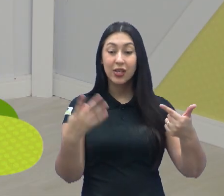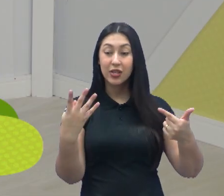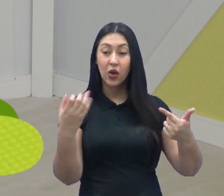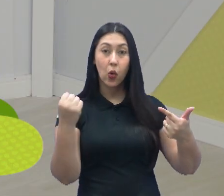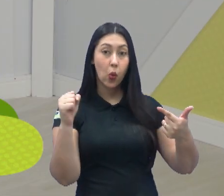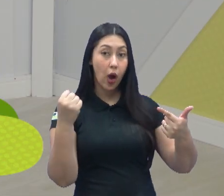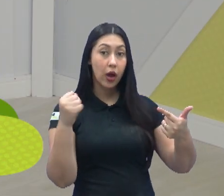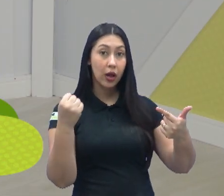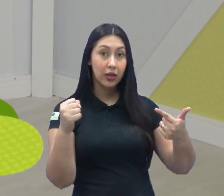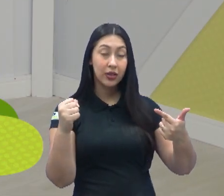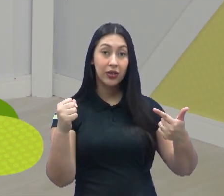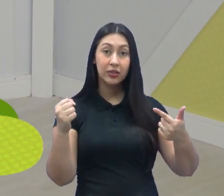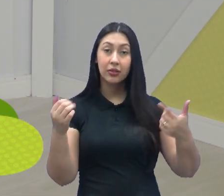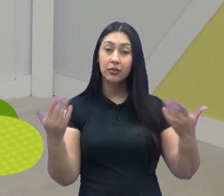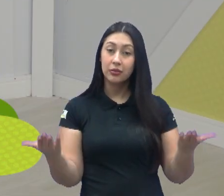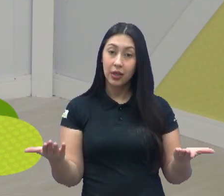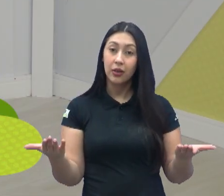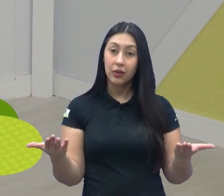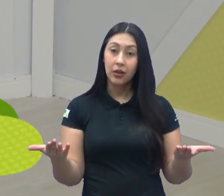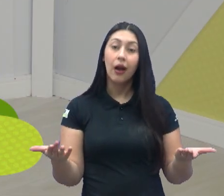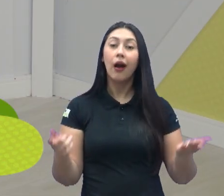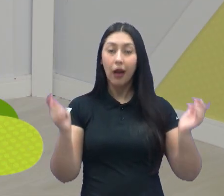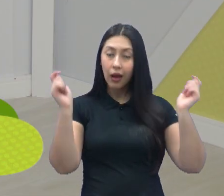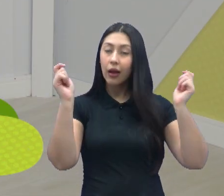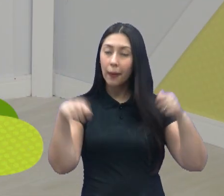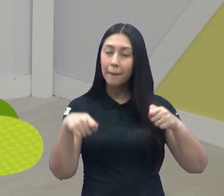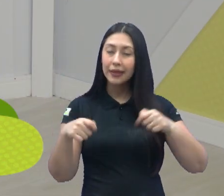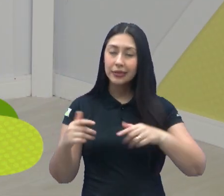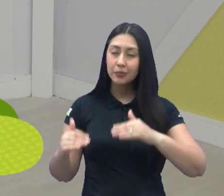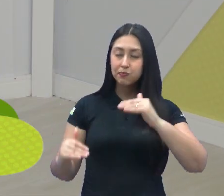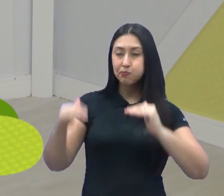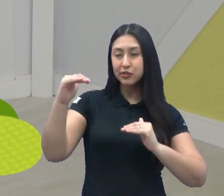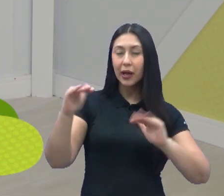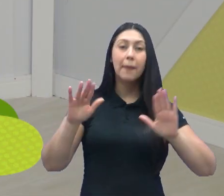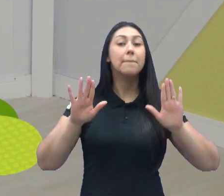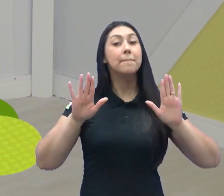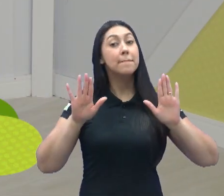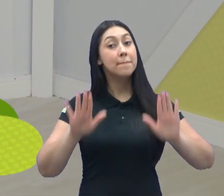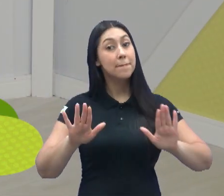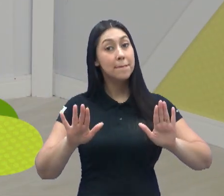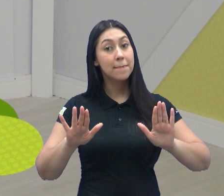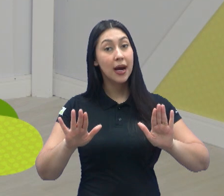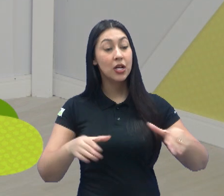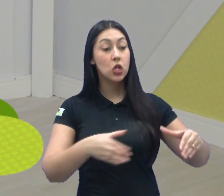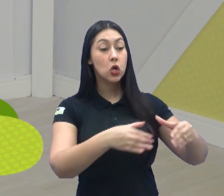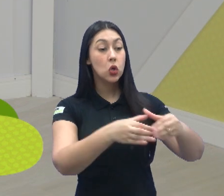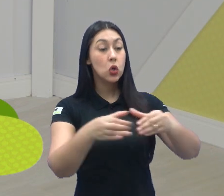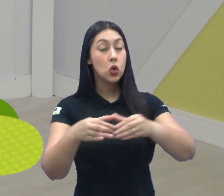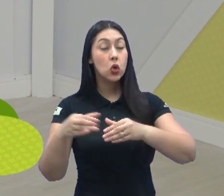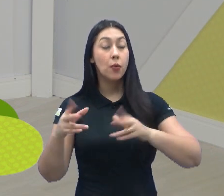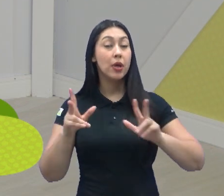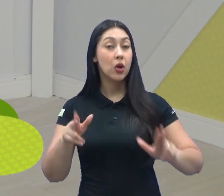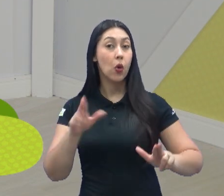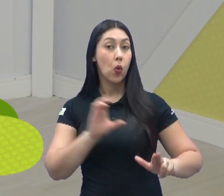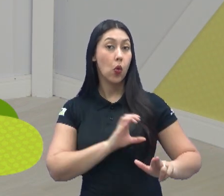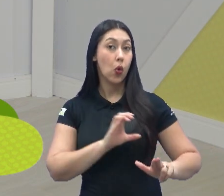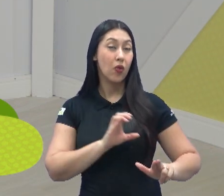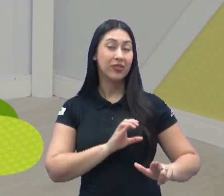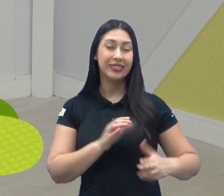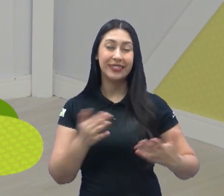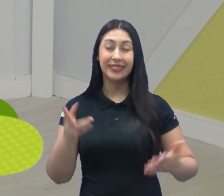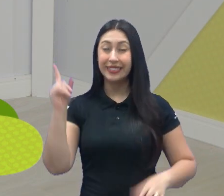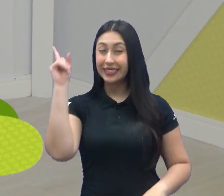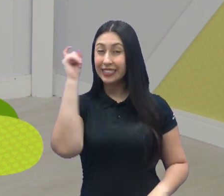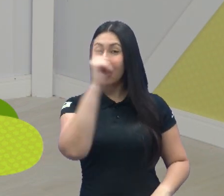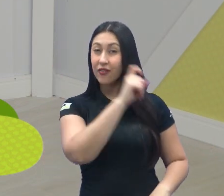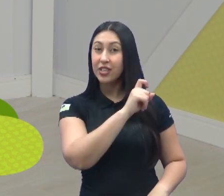tirar essa diferença, é óbvio que é possível, mas equipes que se equivalem, como Corinthians e São José, fica complicado. Último